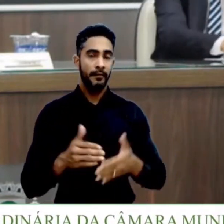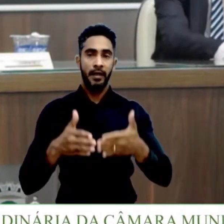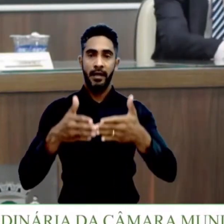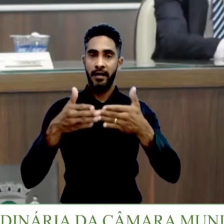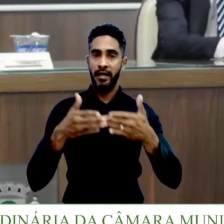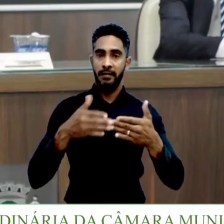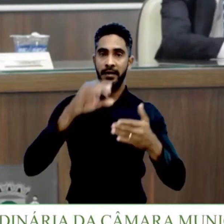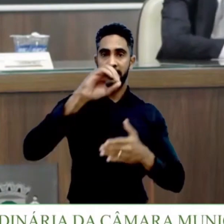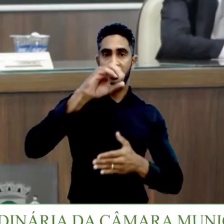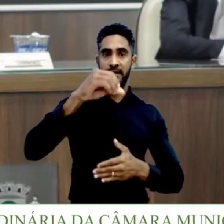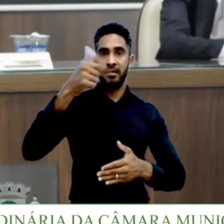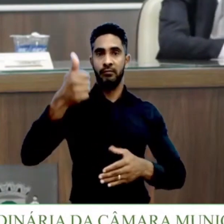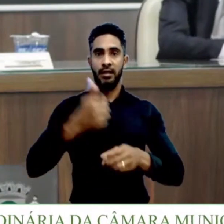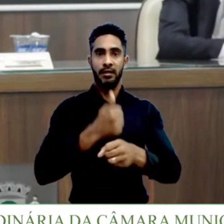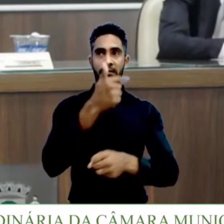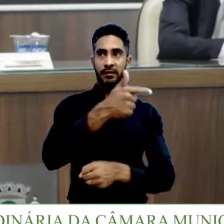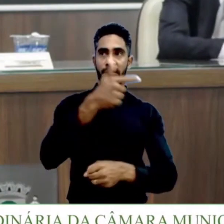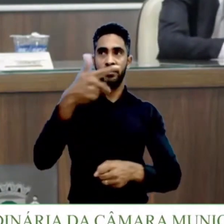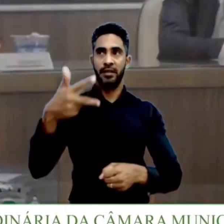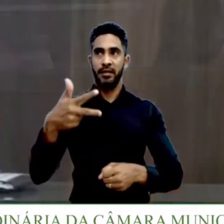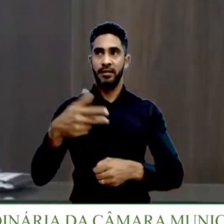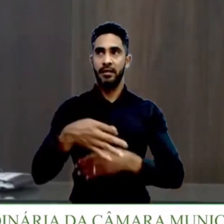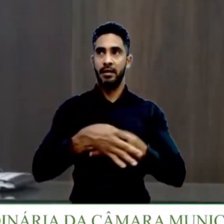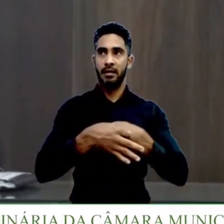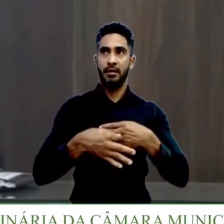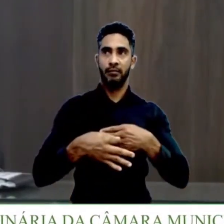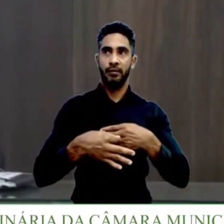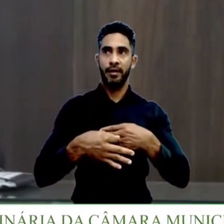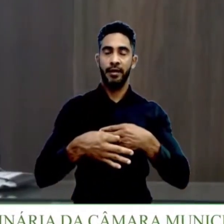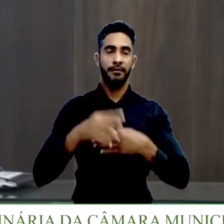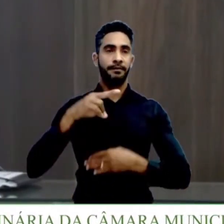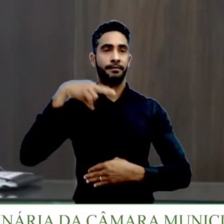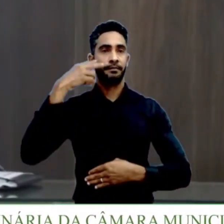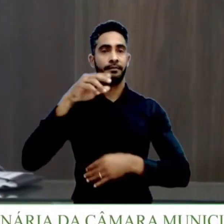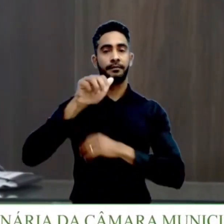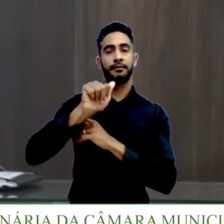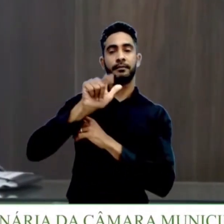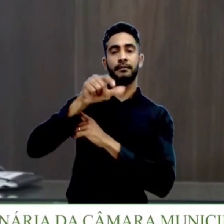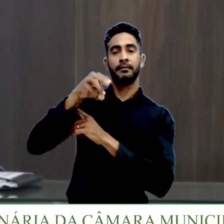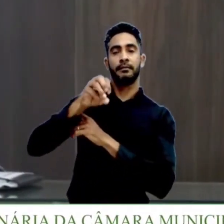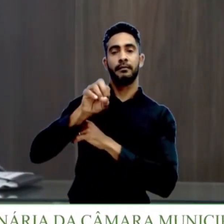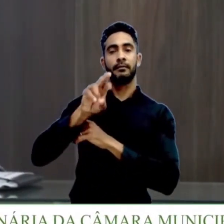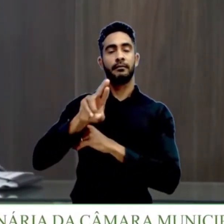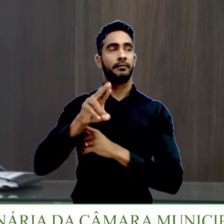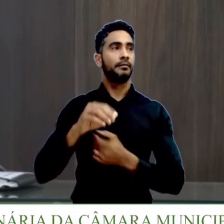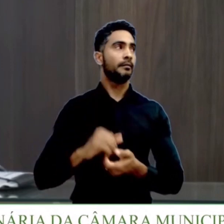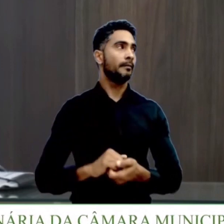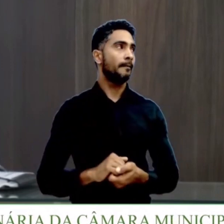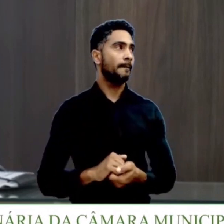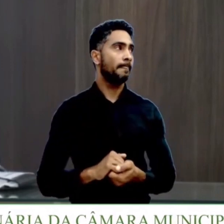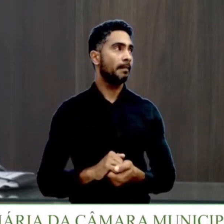Requerimento 001-2023, autoria, vereador Almir Dias Santos.